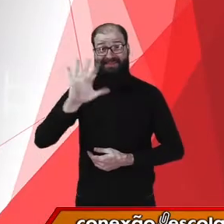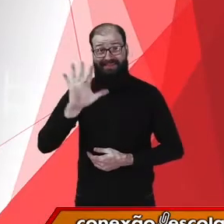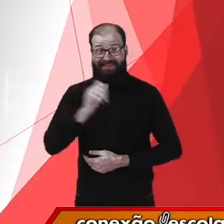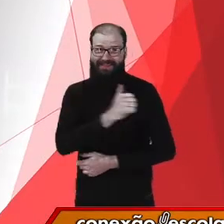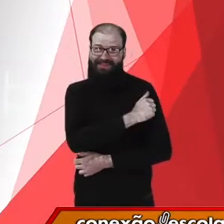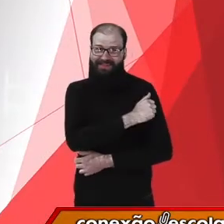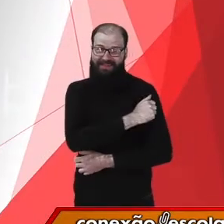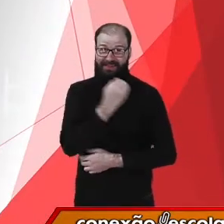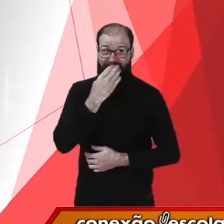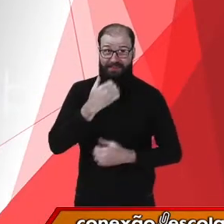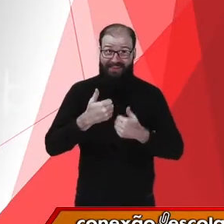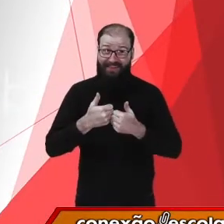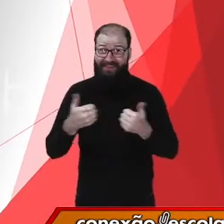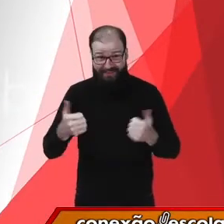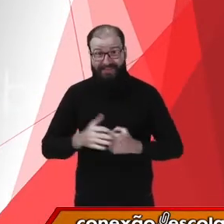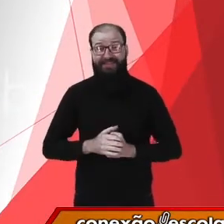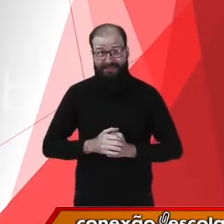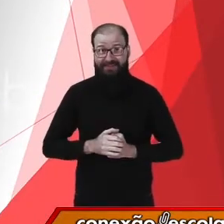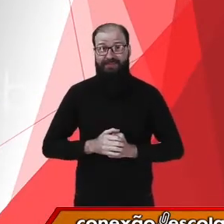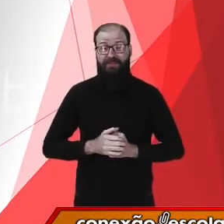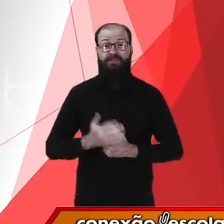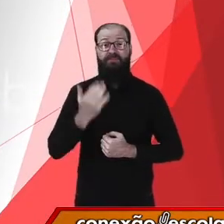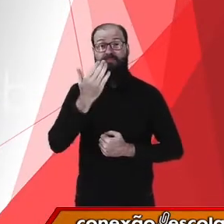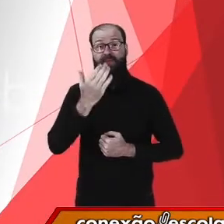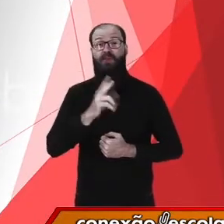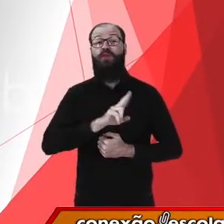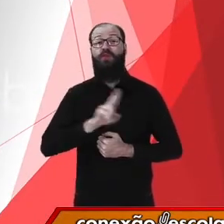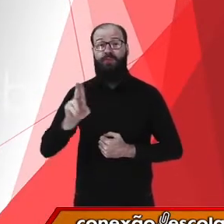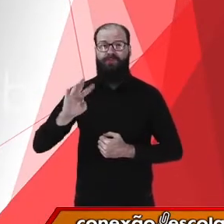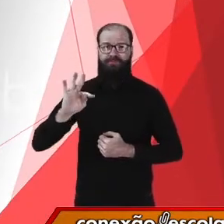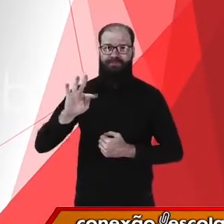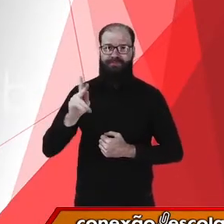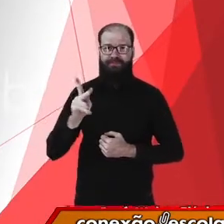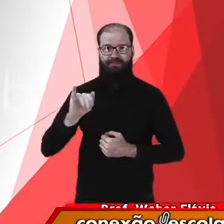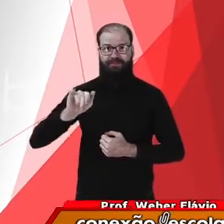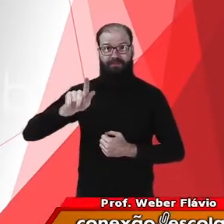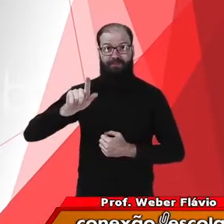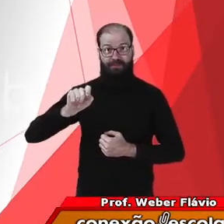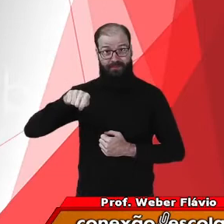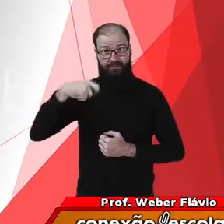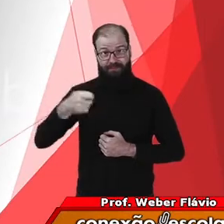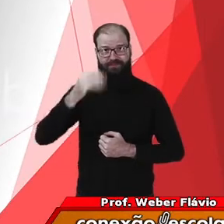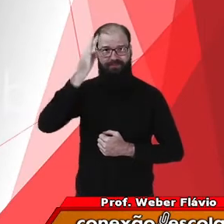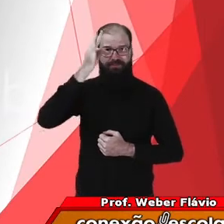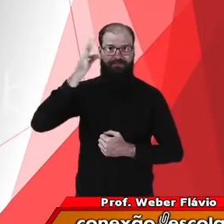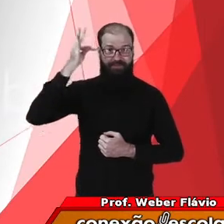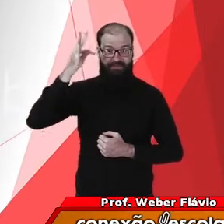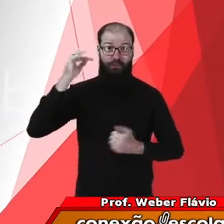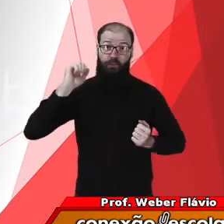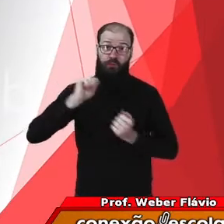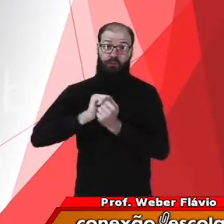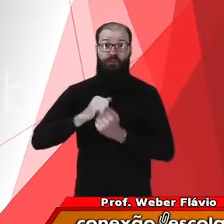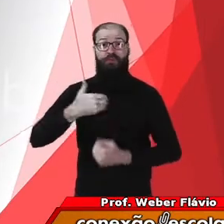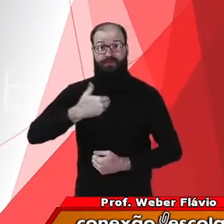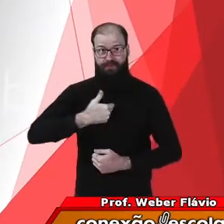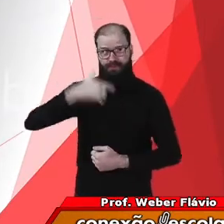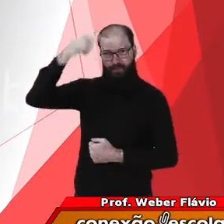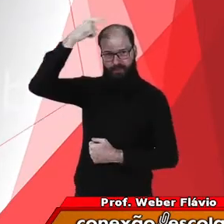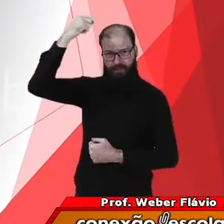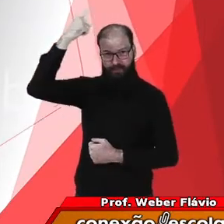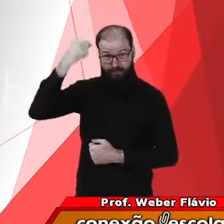Hello, students! Tudo bem com vocês? Bom, eu me chamo Thiago Moraes, ao meu lado está o intérprete Weber e